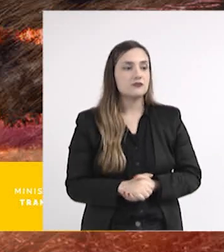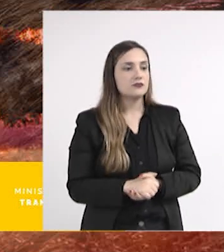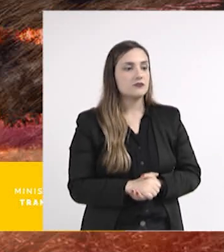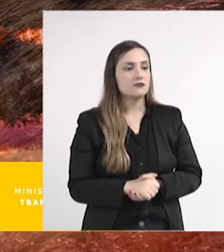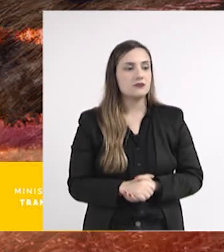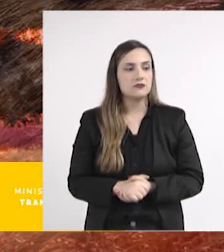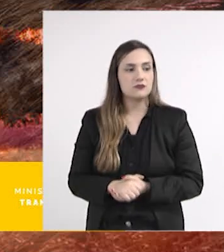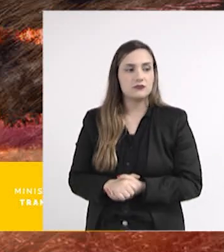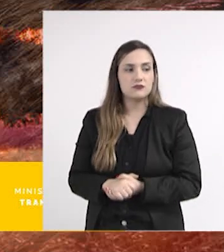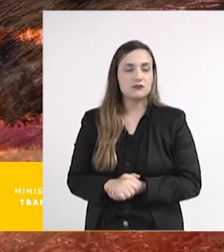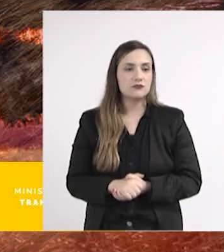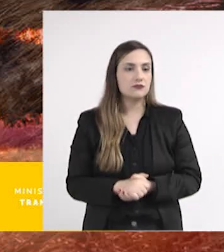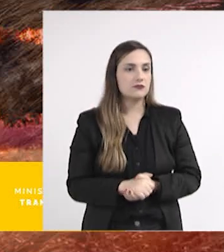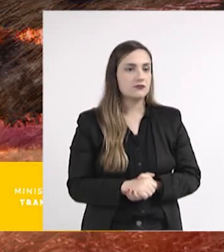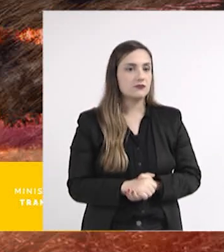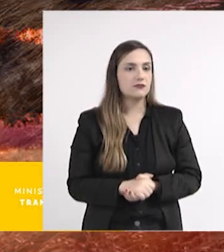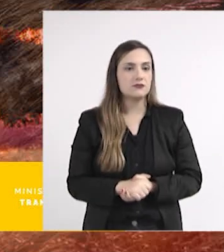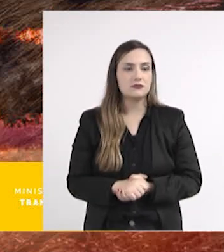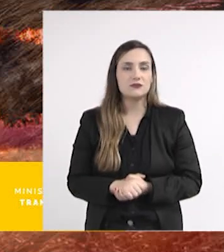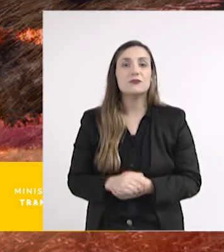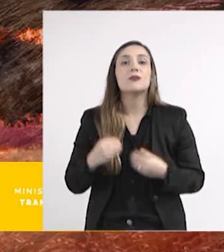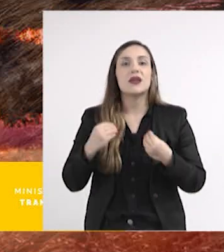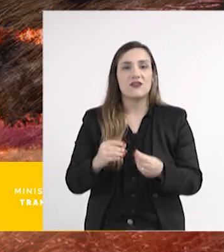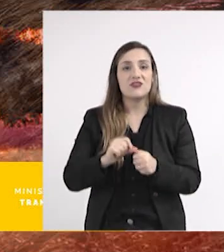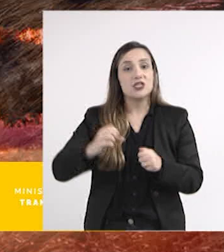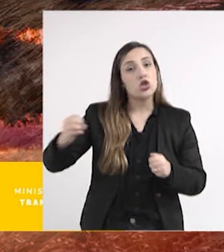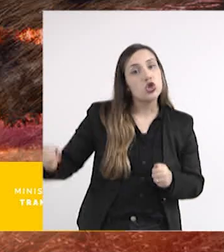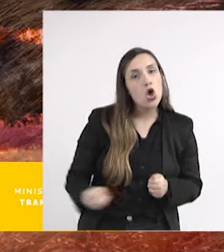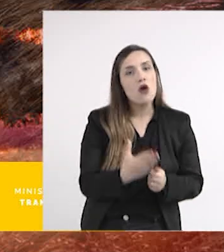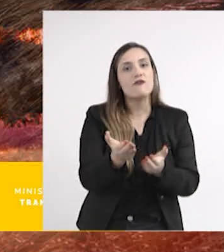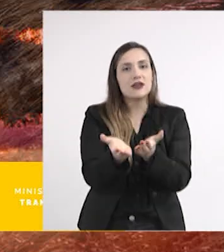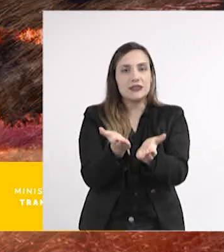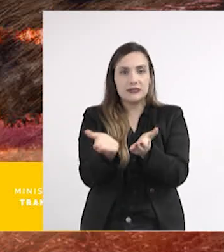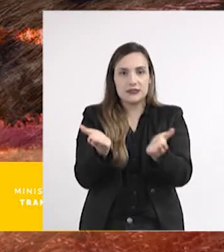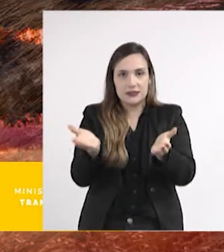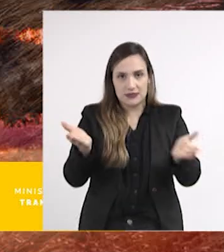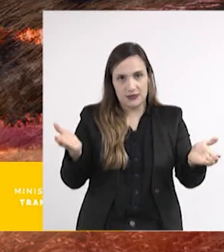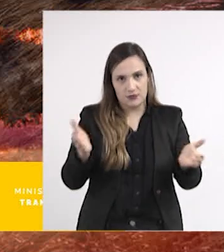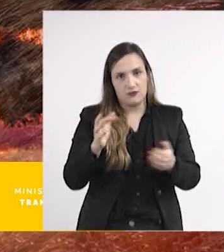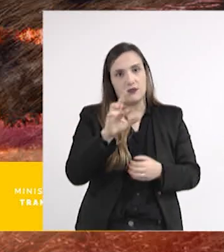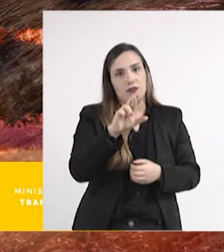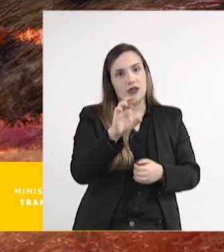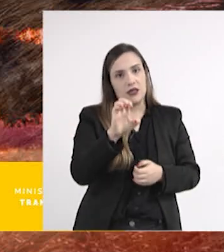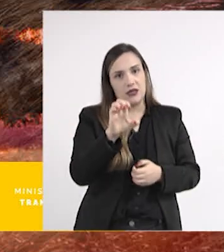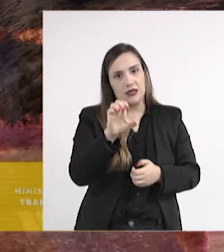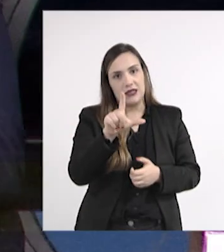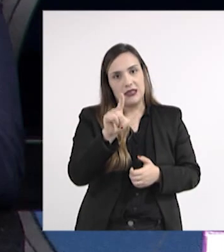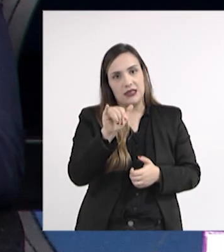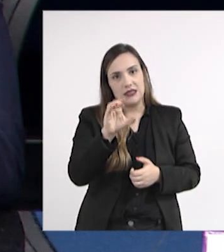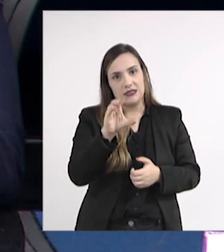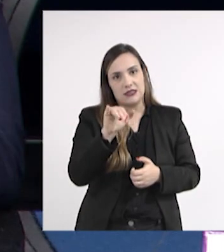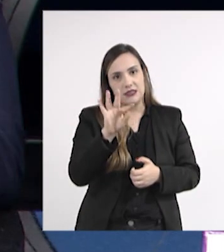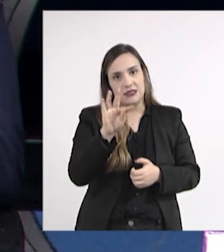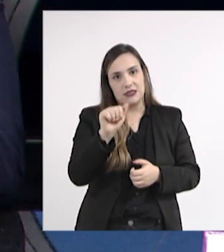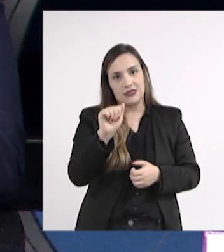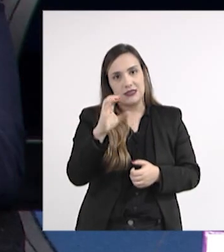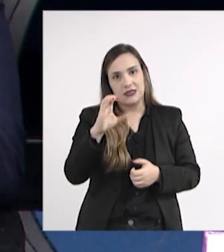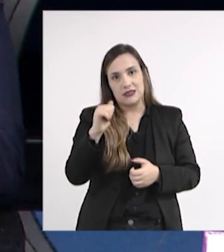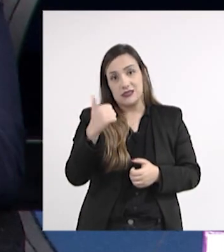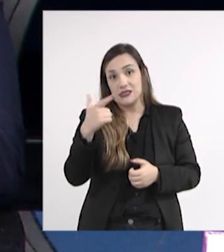tem por escopo a relicitação. É um procedimento de relicitação, em que se distingue, muitas vezes,